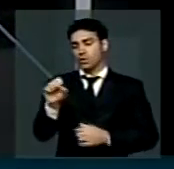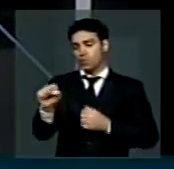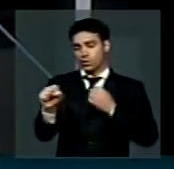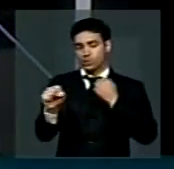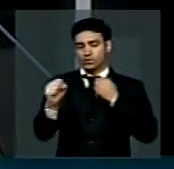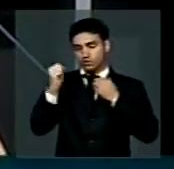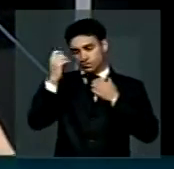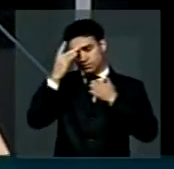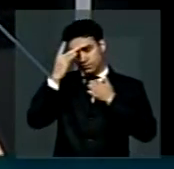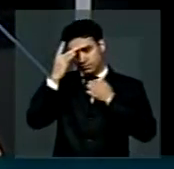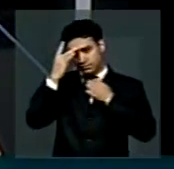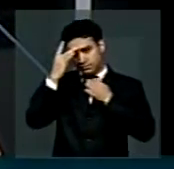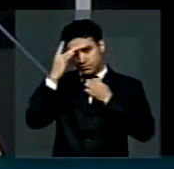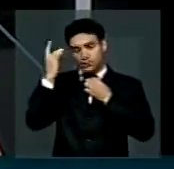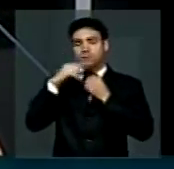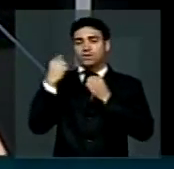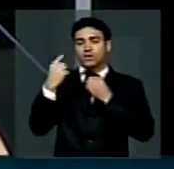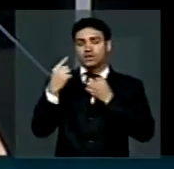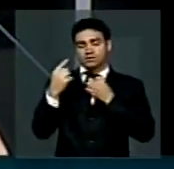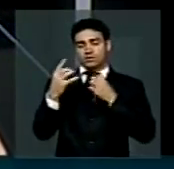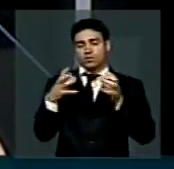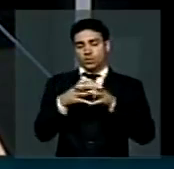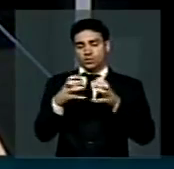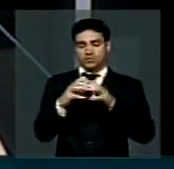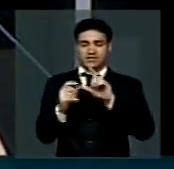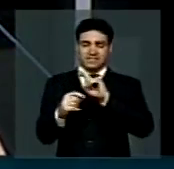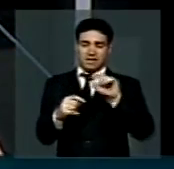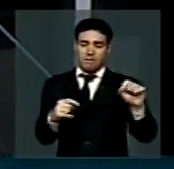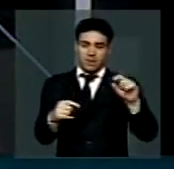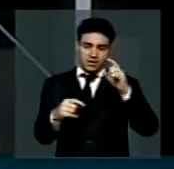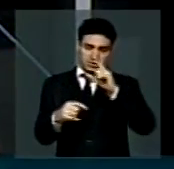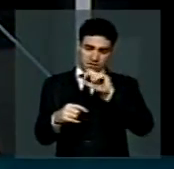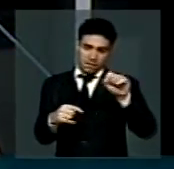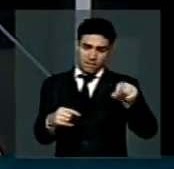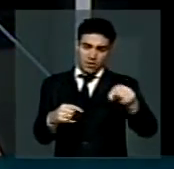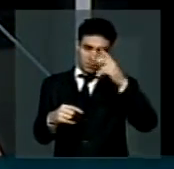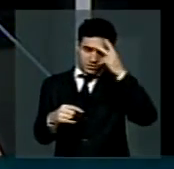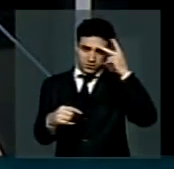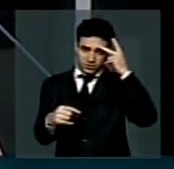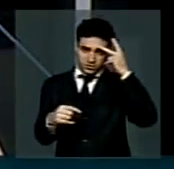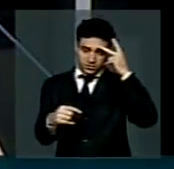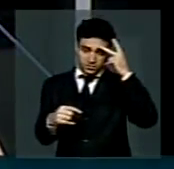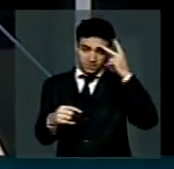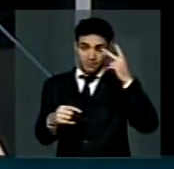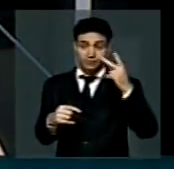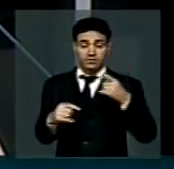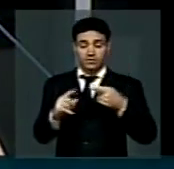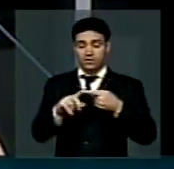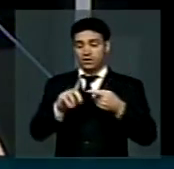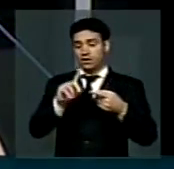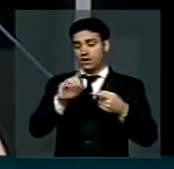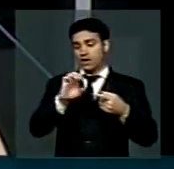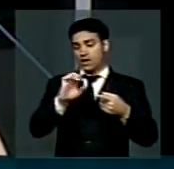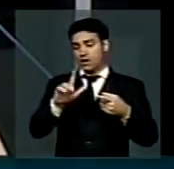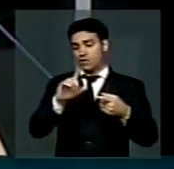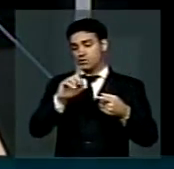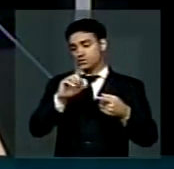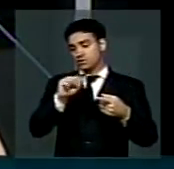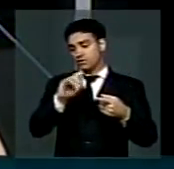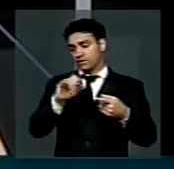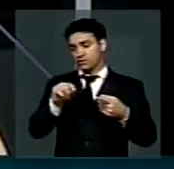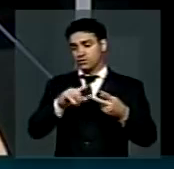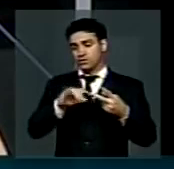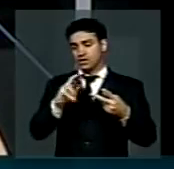54,8 vítimas. No que se refere ao homicídio, ficamos atrás apenas de El Salvador,